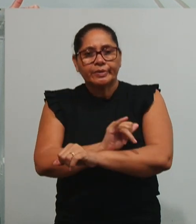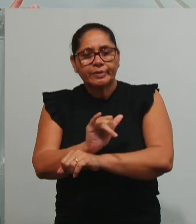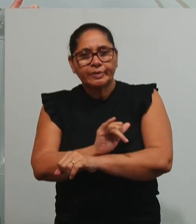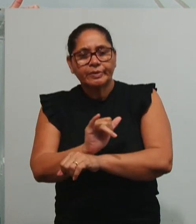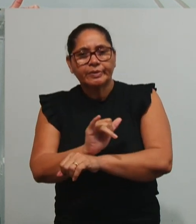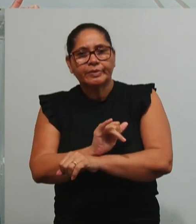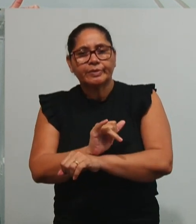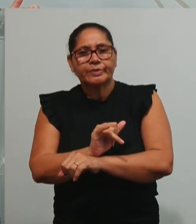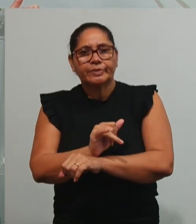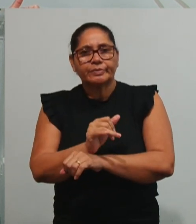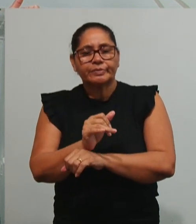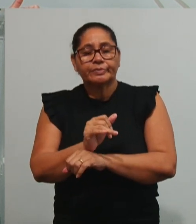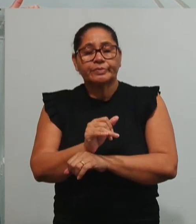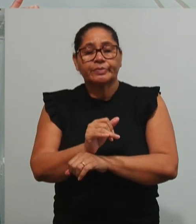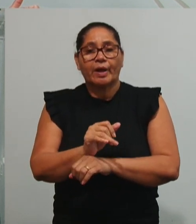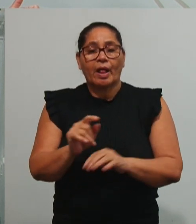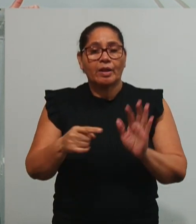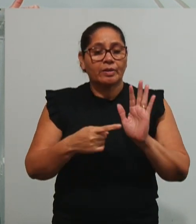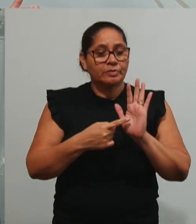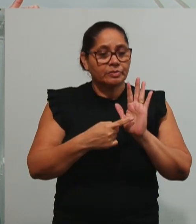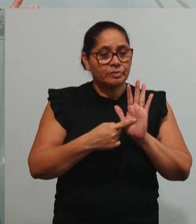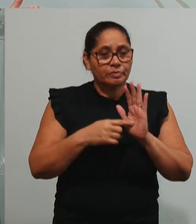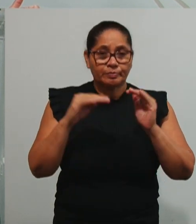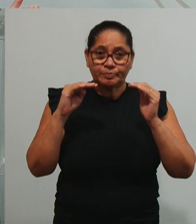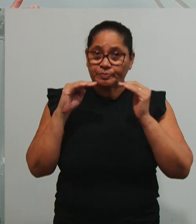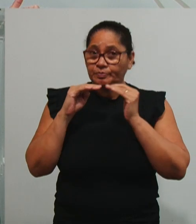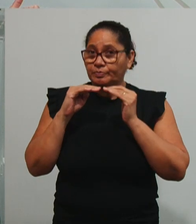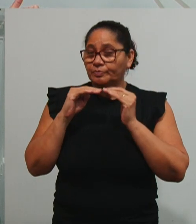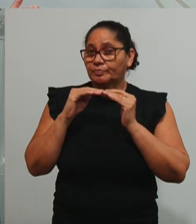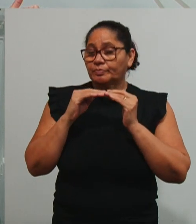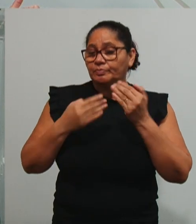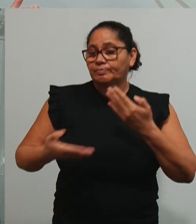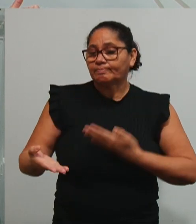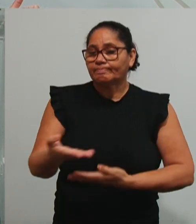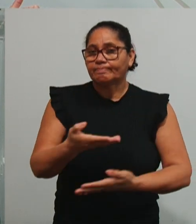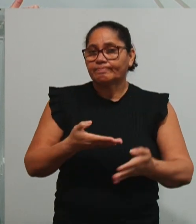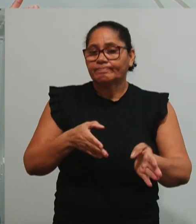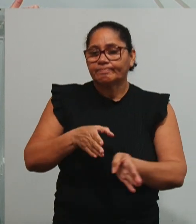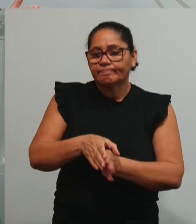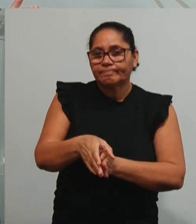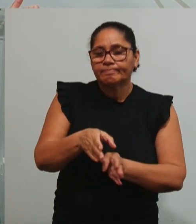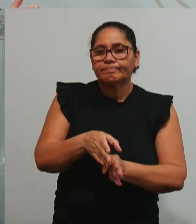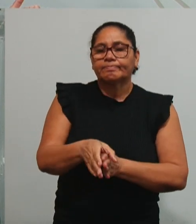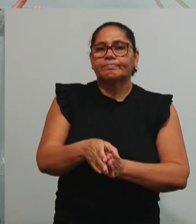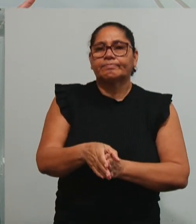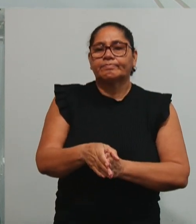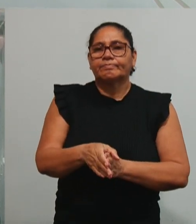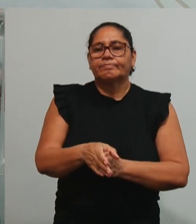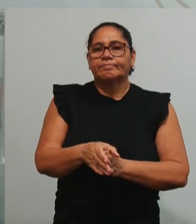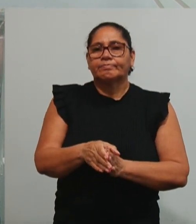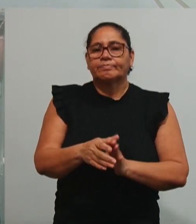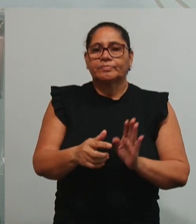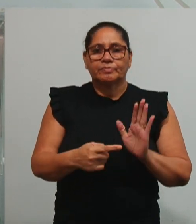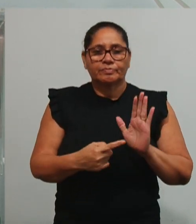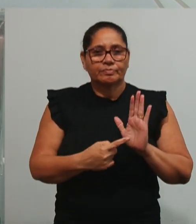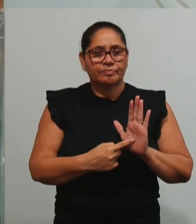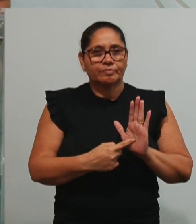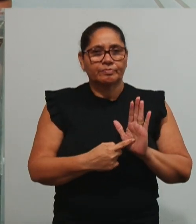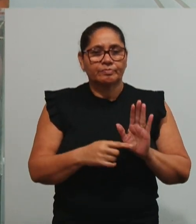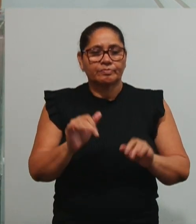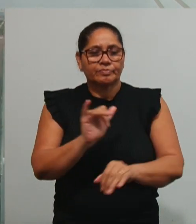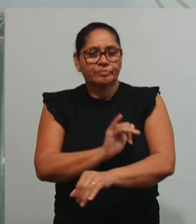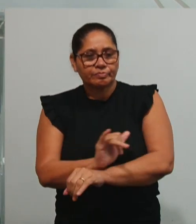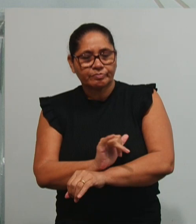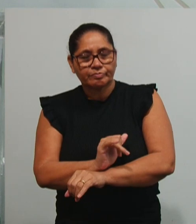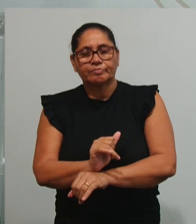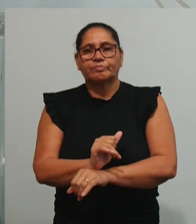traz justamente um de acordo, né, em relação a essa orientação que está posta, de que sim, estratégia é um